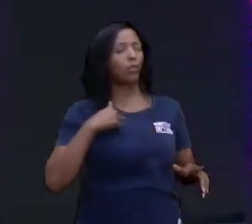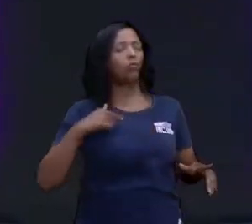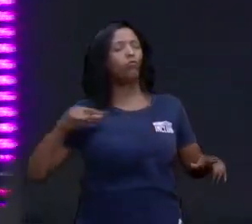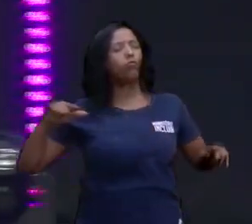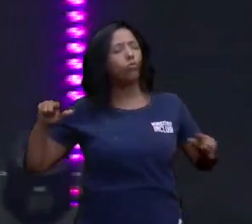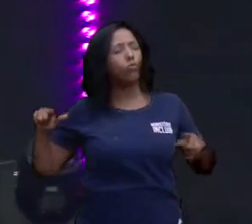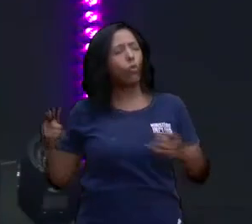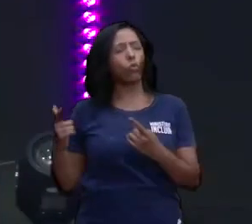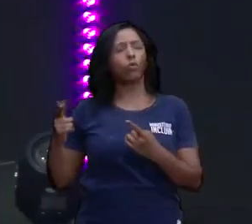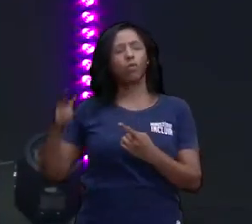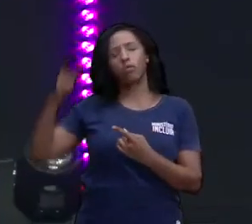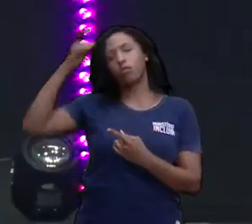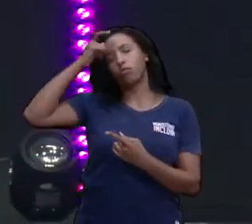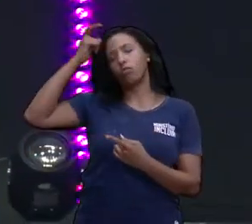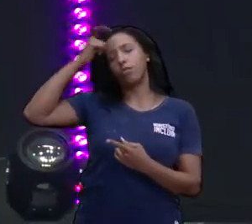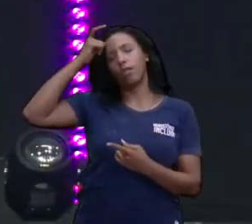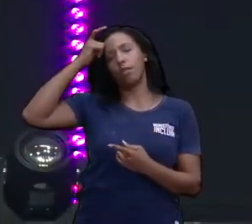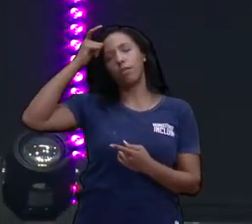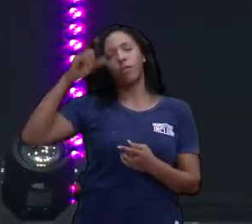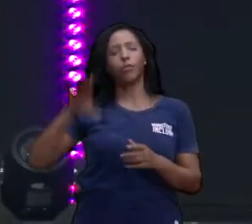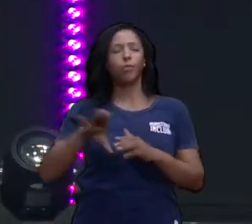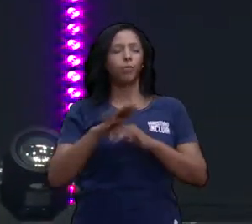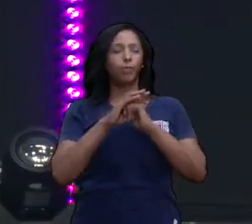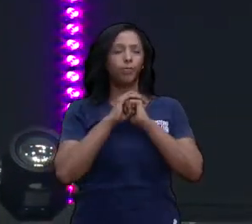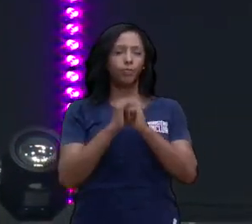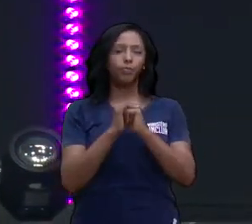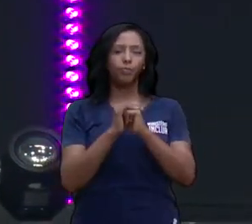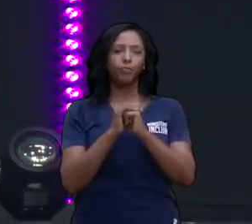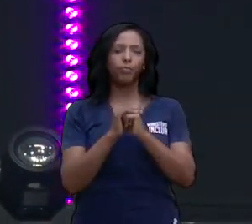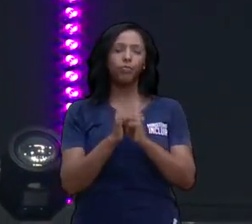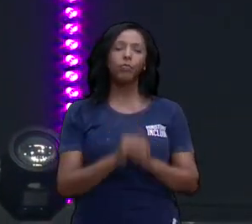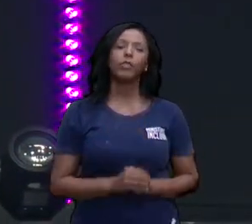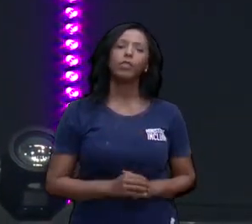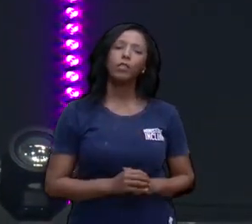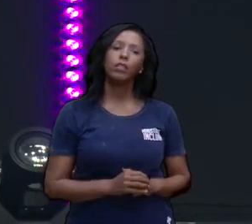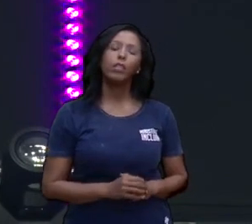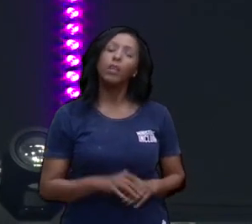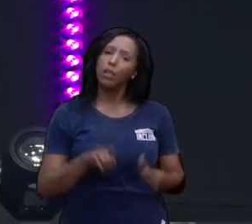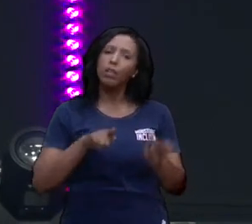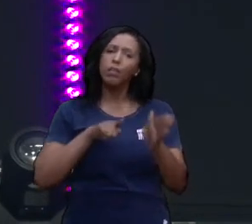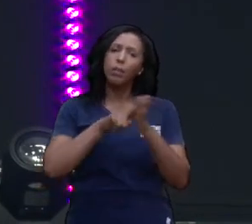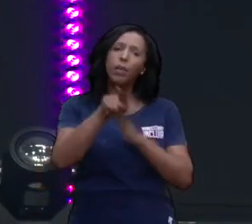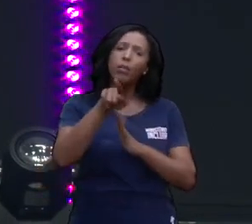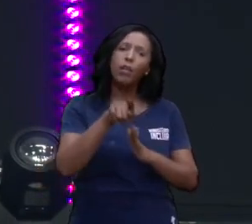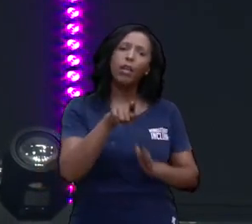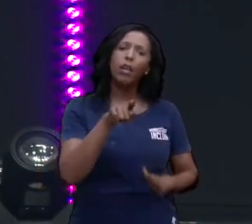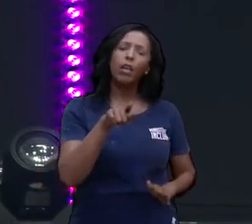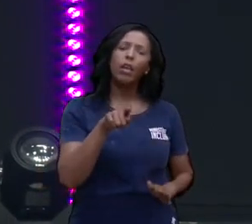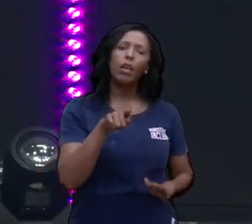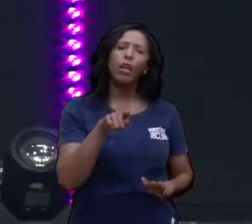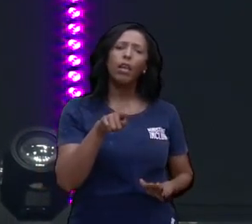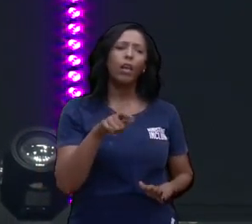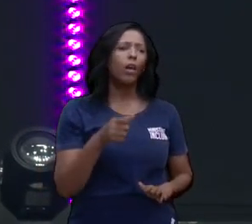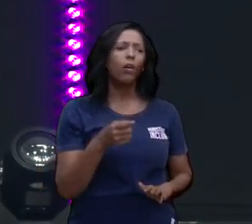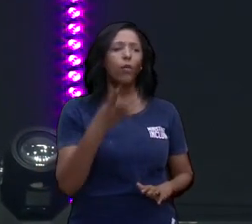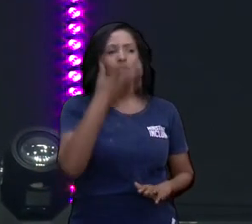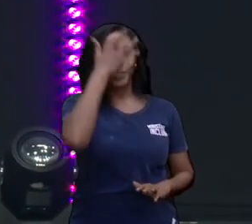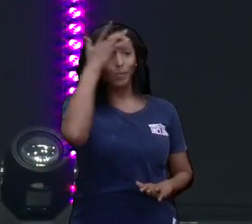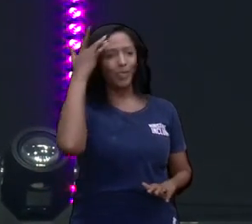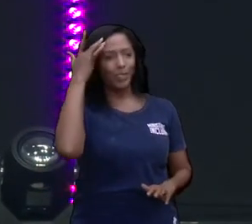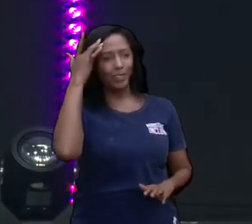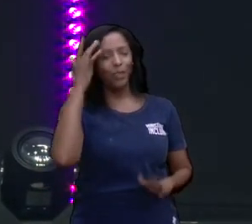amém a igreja continua de cabeça baixa eu queria perguntar quantos aqui fizeram esta oração